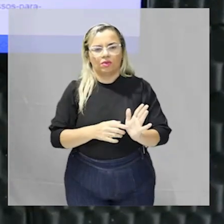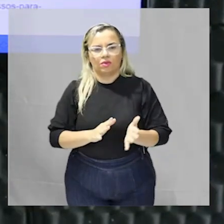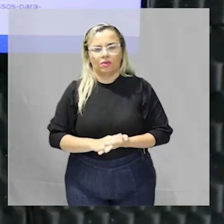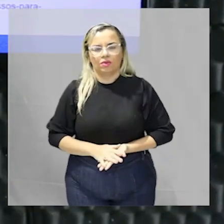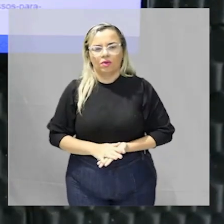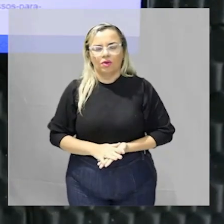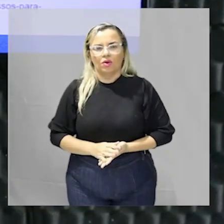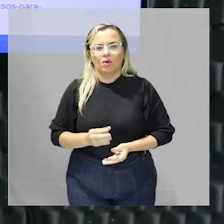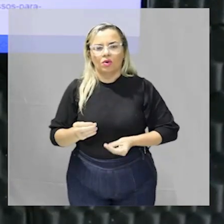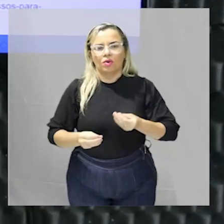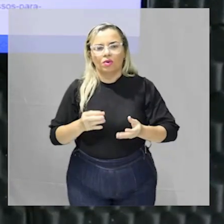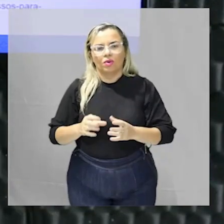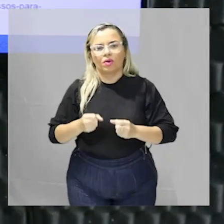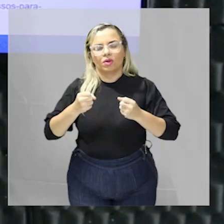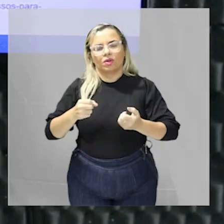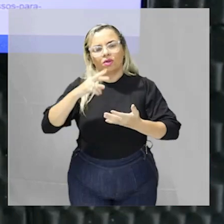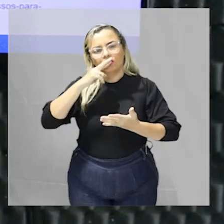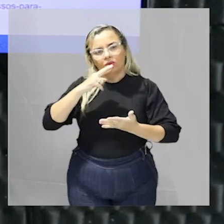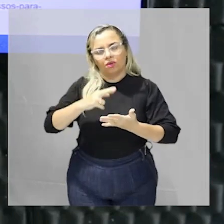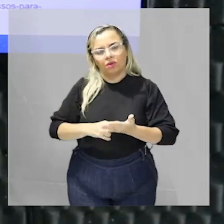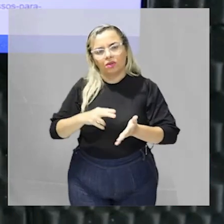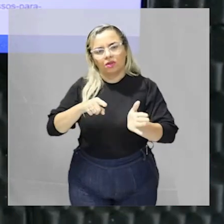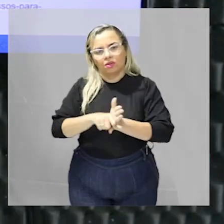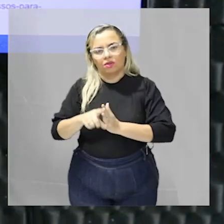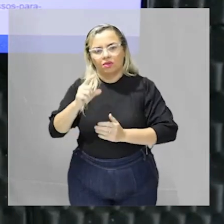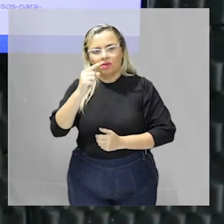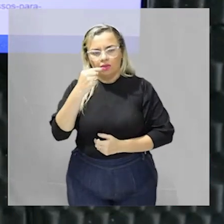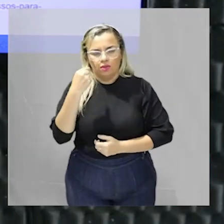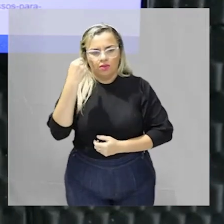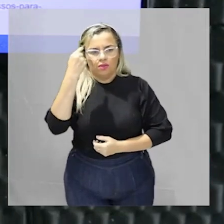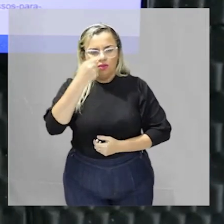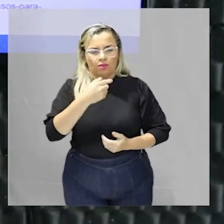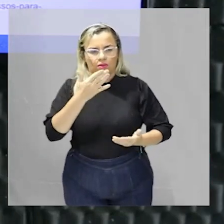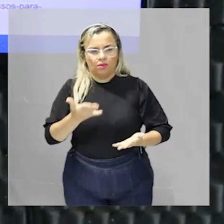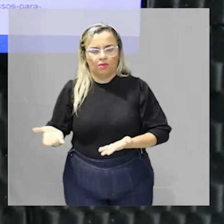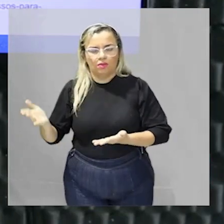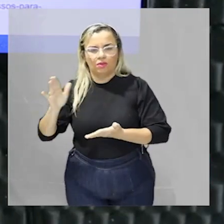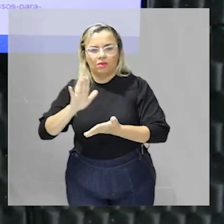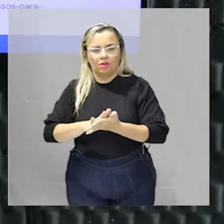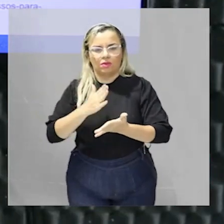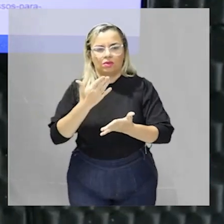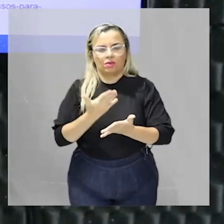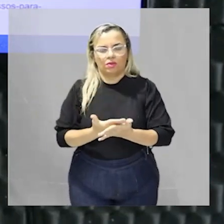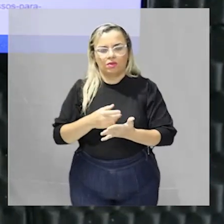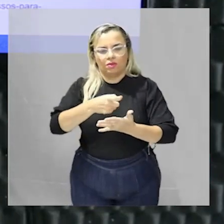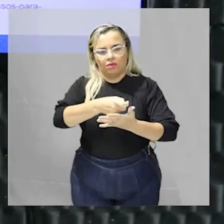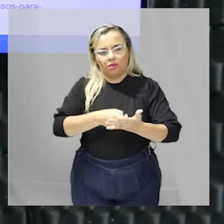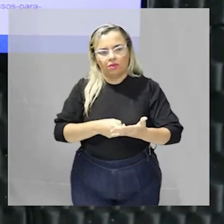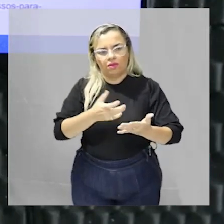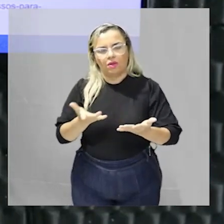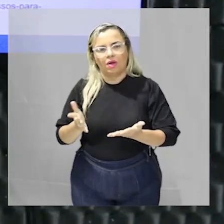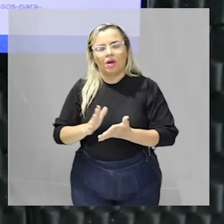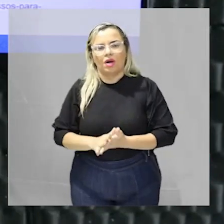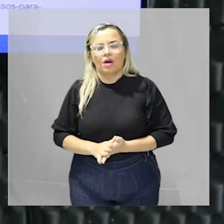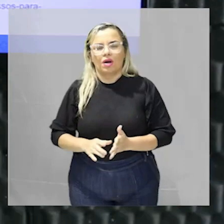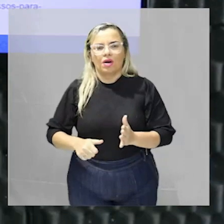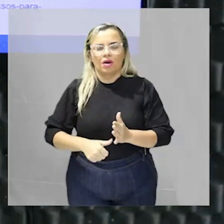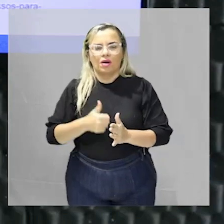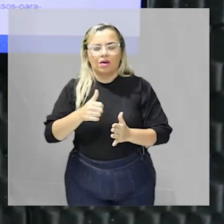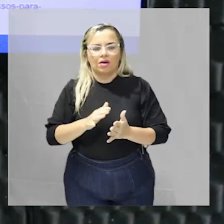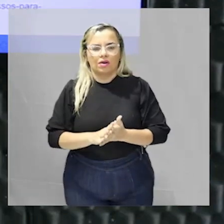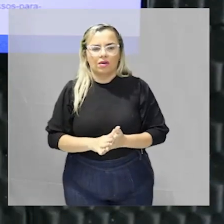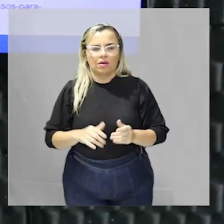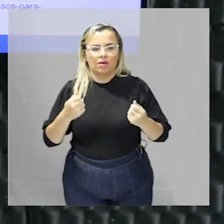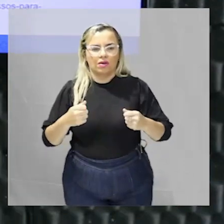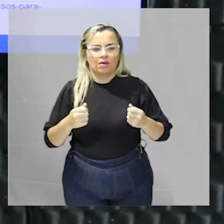passos para responder as questões de espanhol, tá? De interpretação textual. Então, a primeira coisa que eu preciso fazer, ler